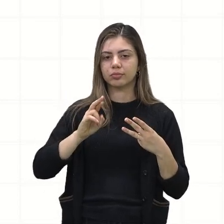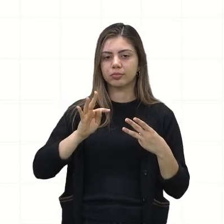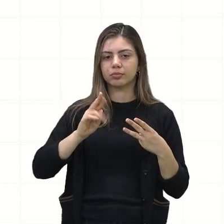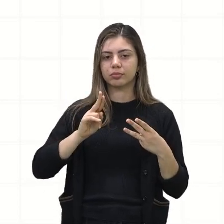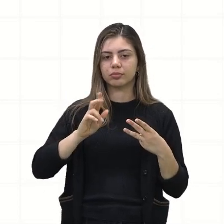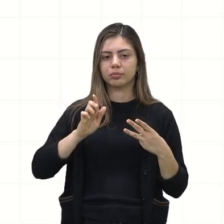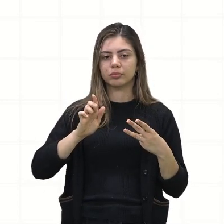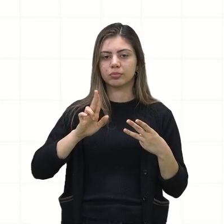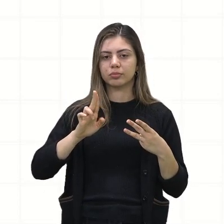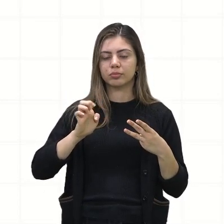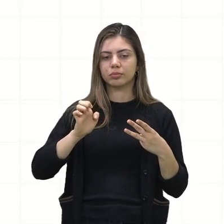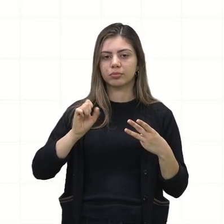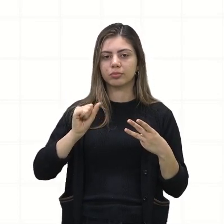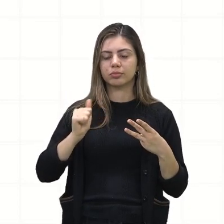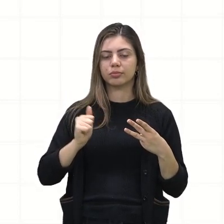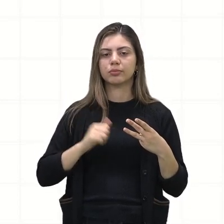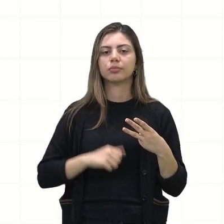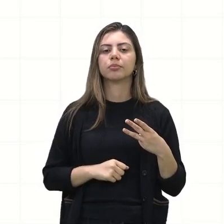portuguesa.